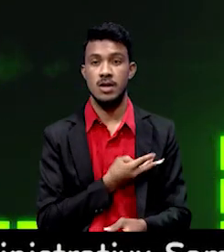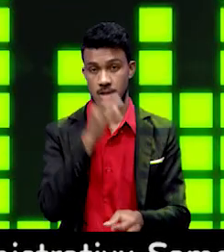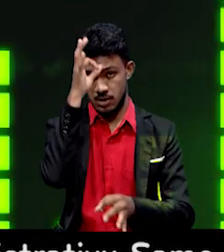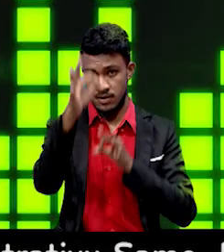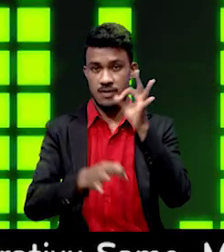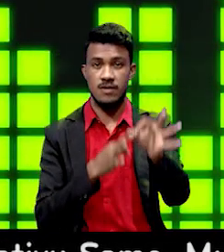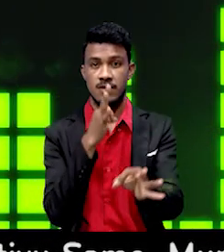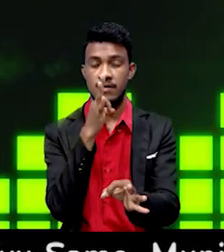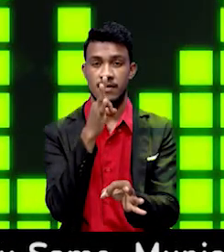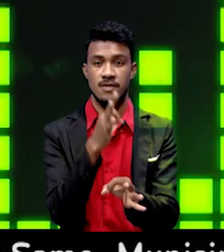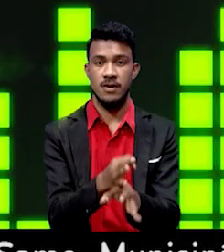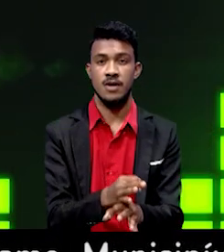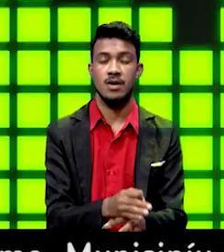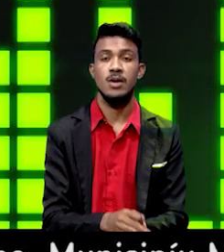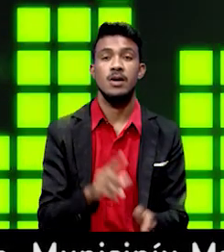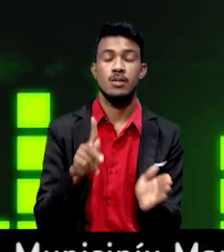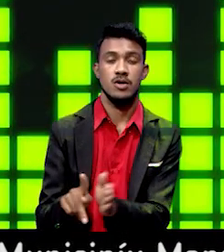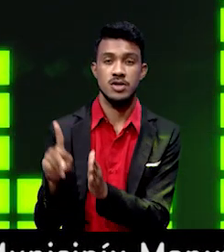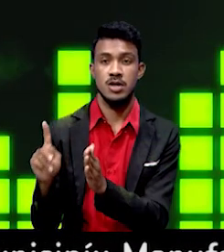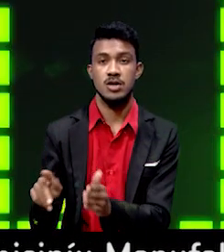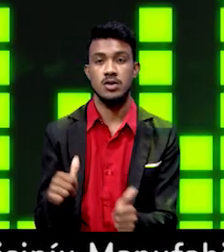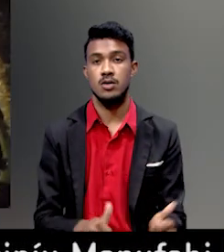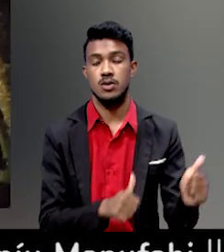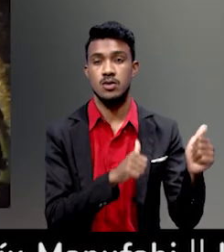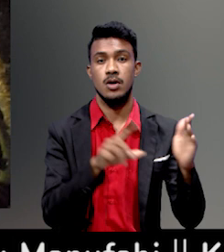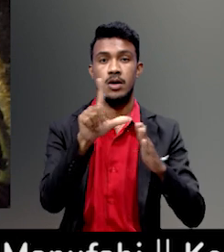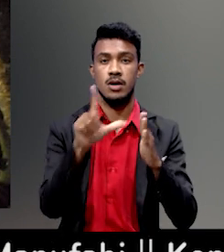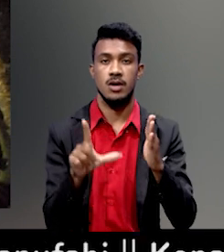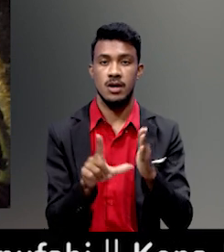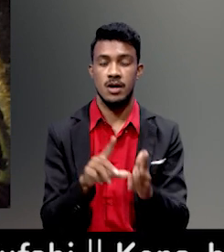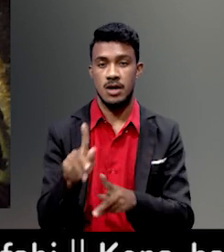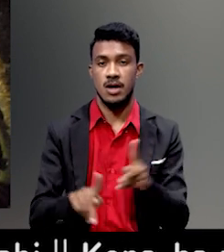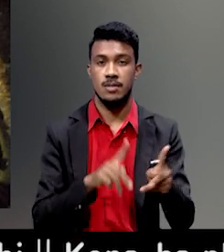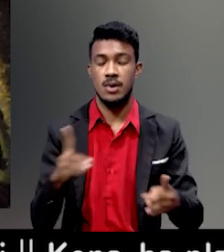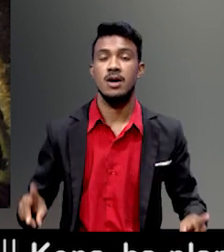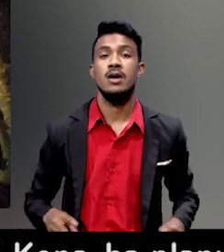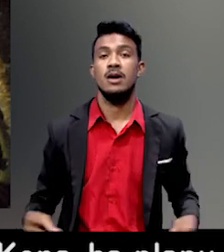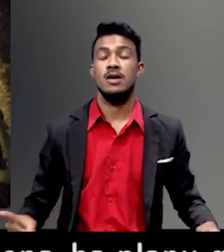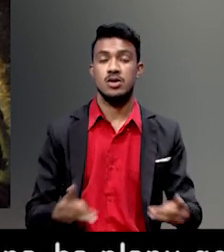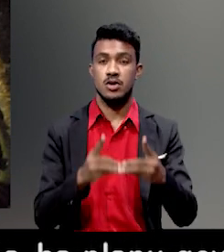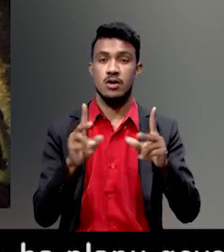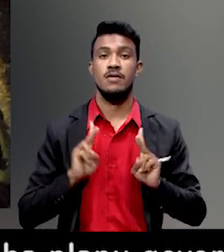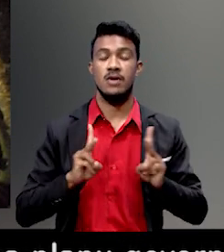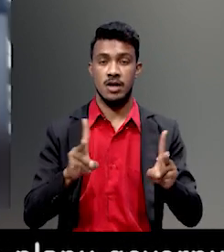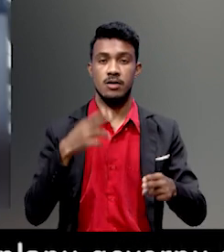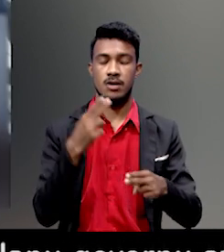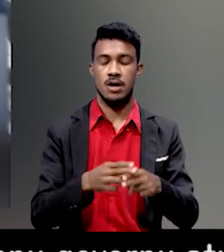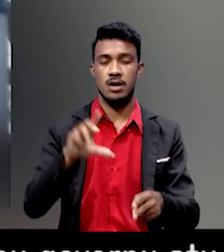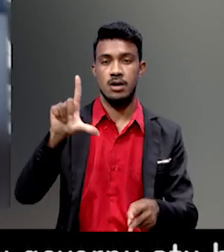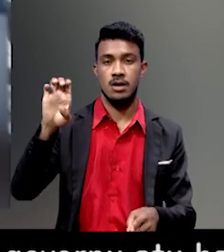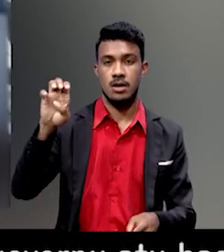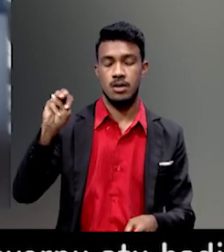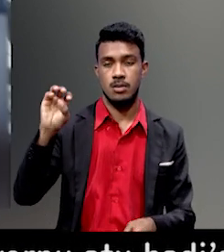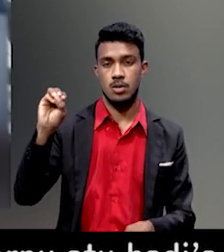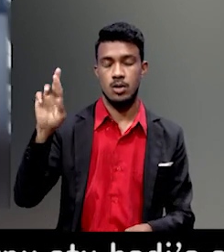parti judiciari o dunne be proses duir be sinia be kompetensi. Caso omitido assuro veterano Lemorai, acontece a suco na manei,